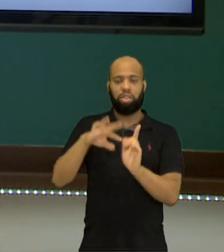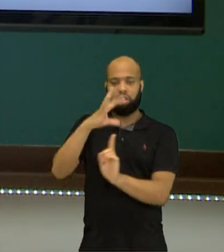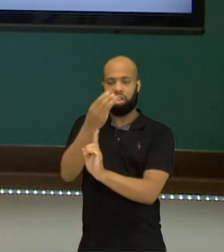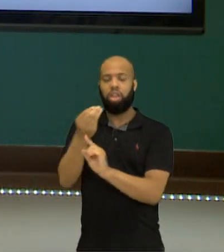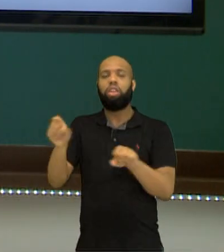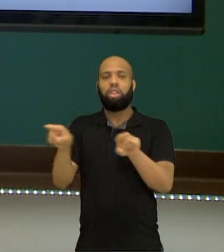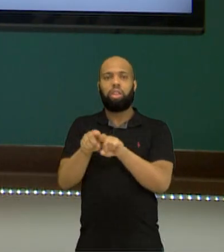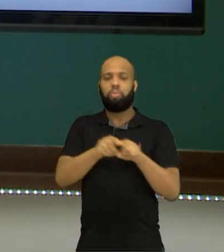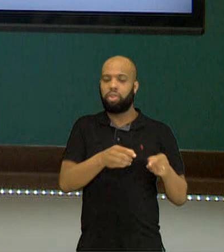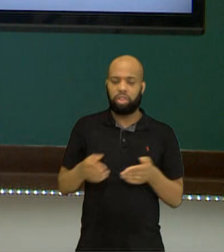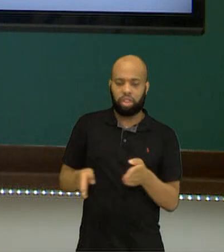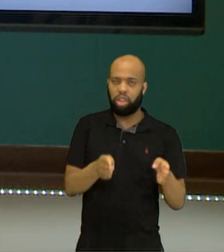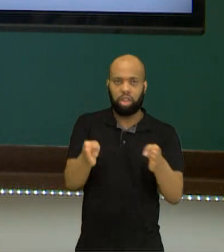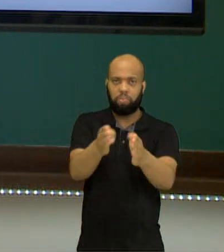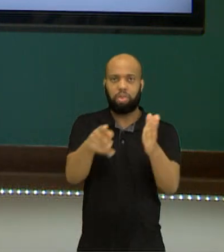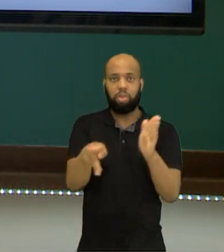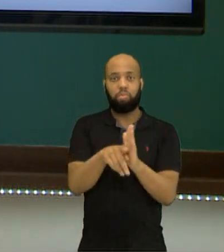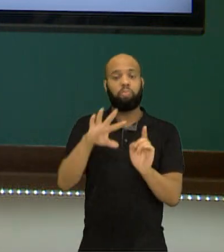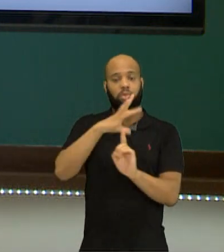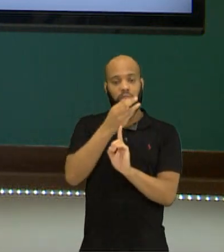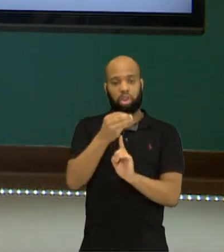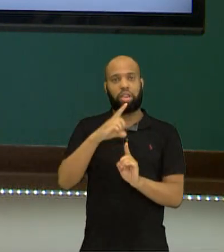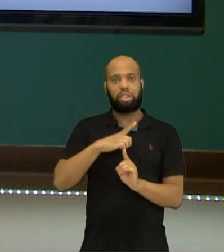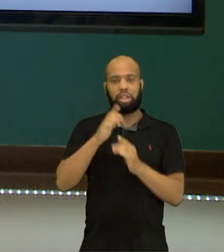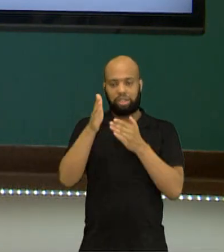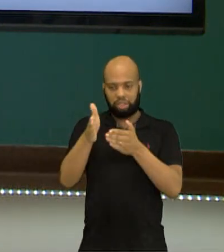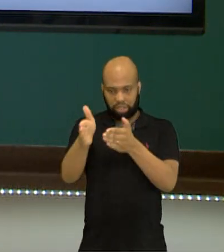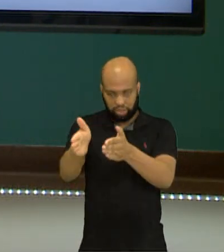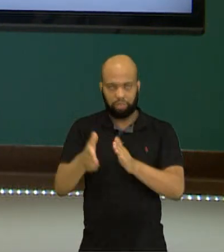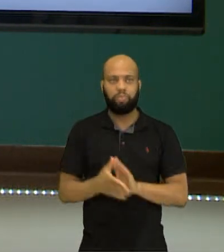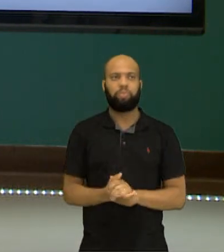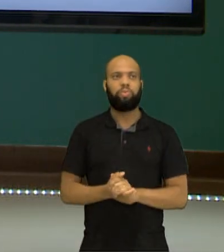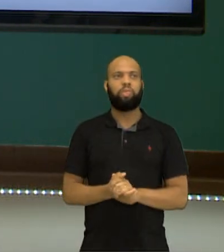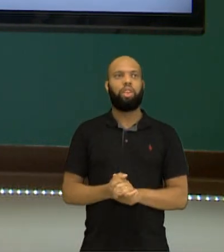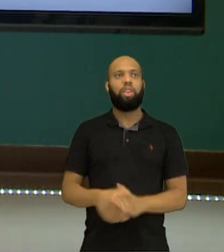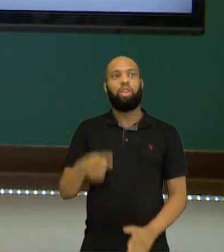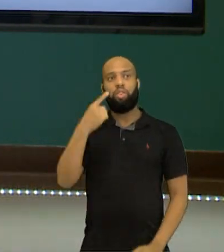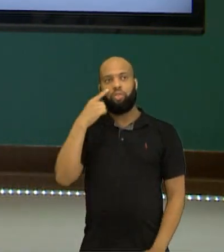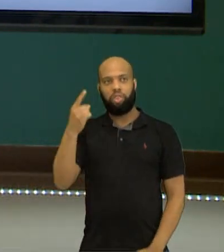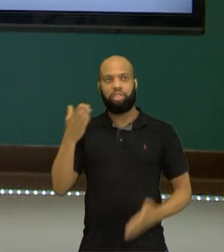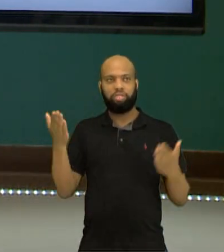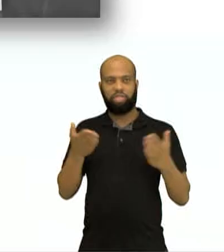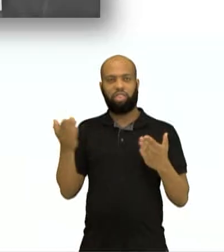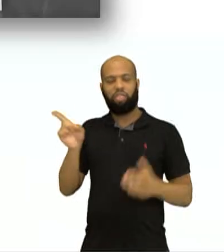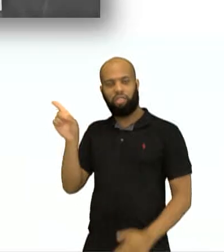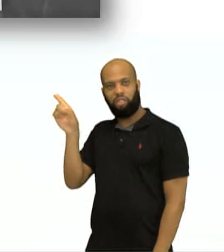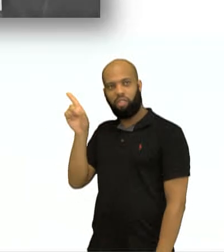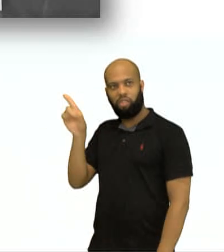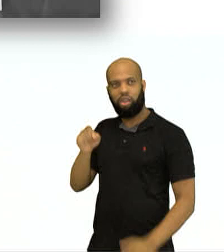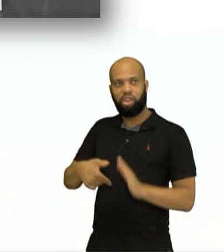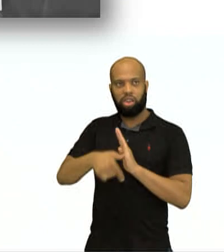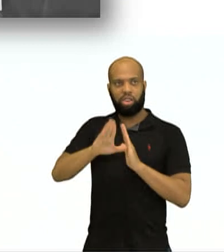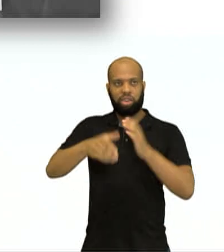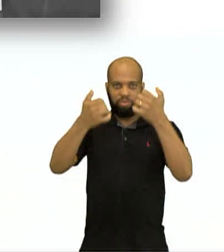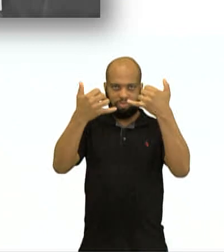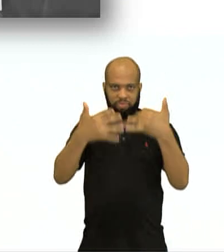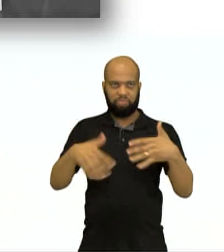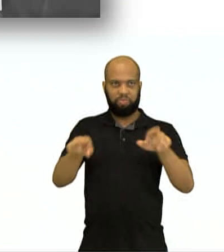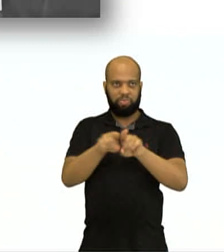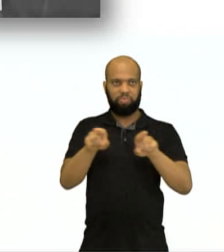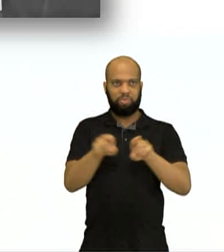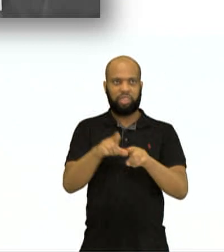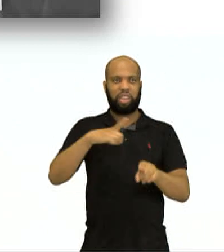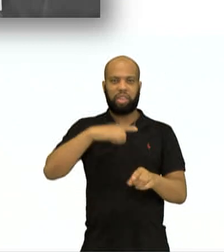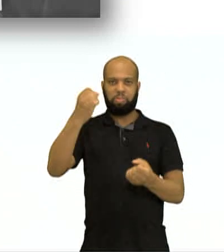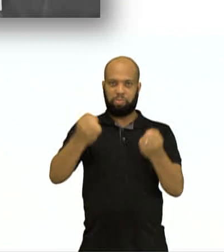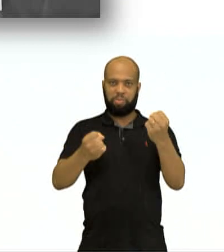quais caminhos a arte pode estar seguindo. Olha aí a roda de bicicleta que eu falei para vocês, em cima de um banco,